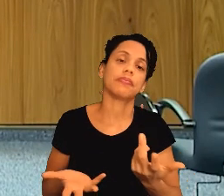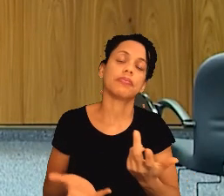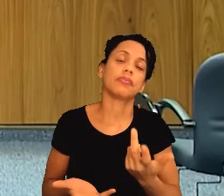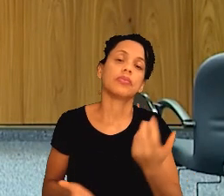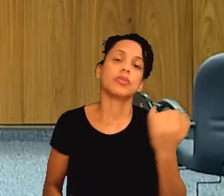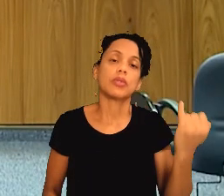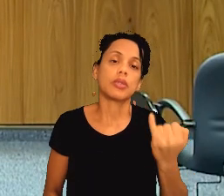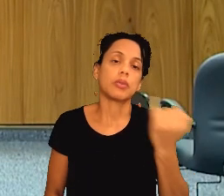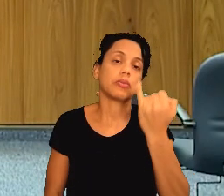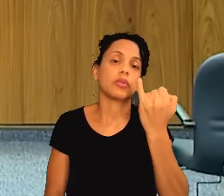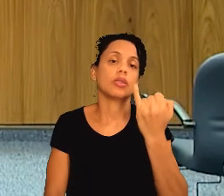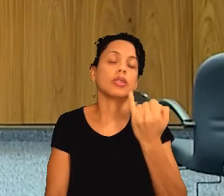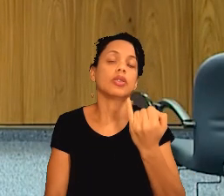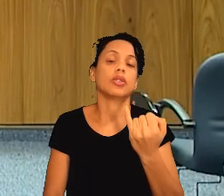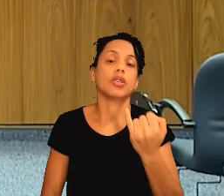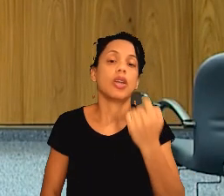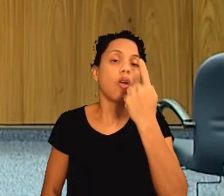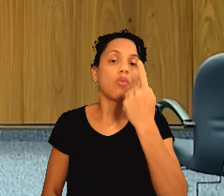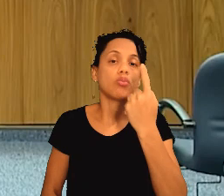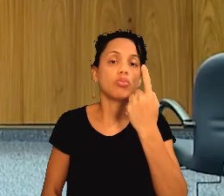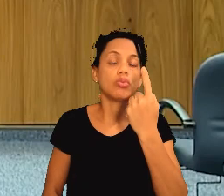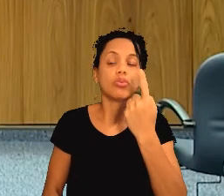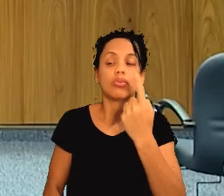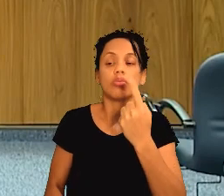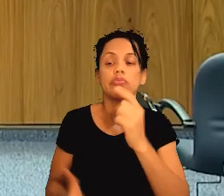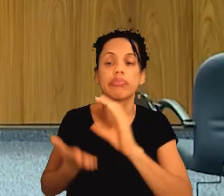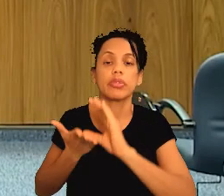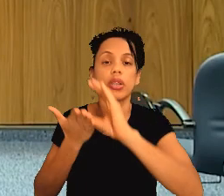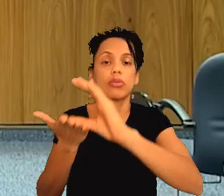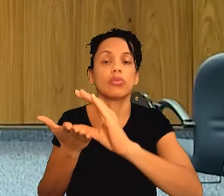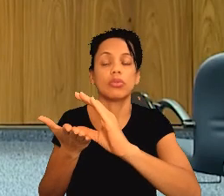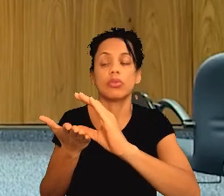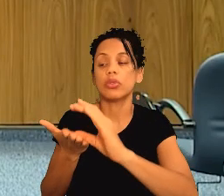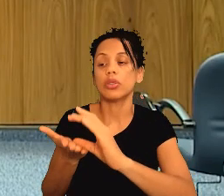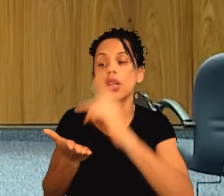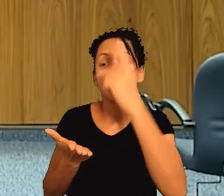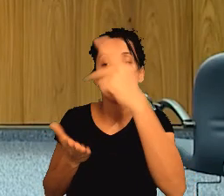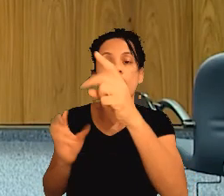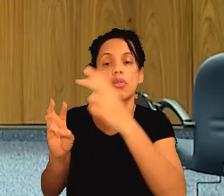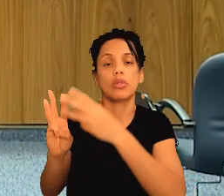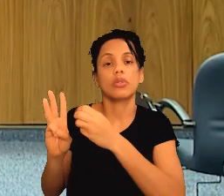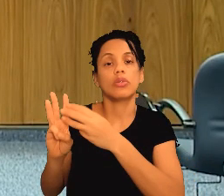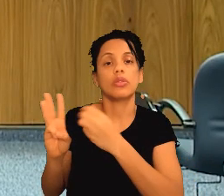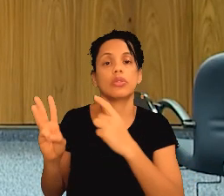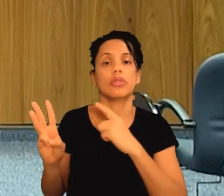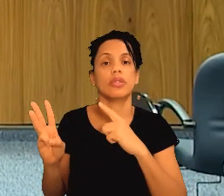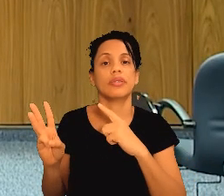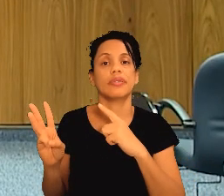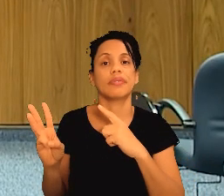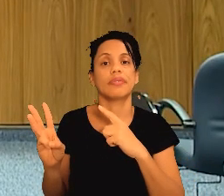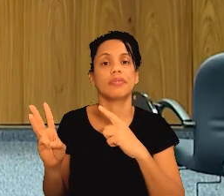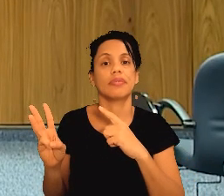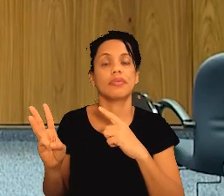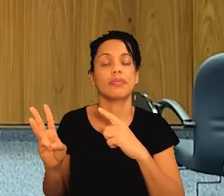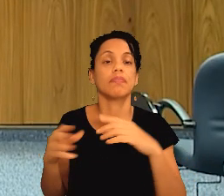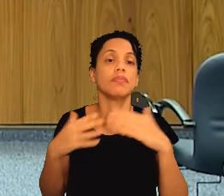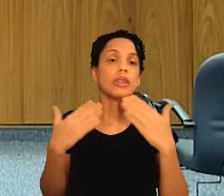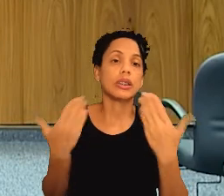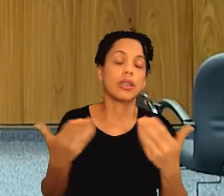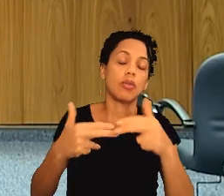particularmente do judiciário, porque é o único recurso que esses índios têm.